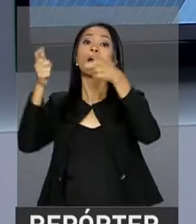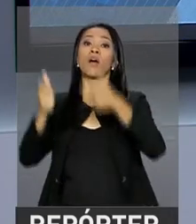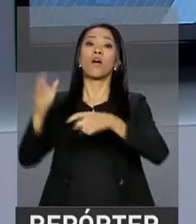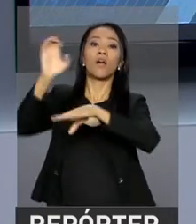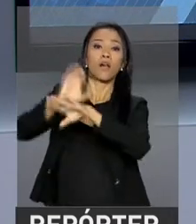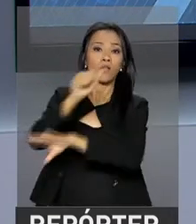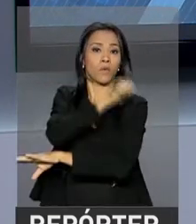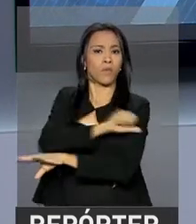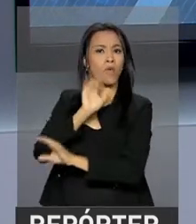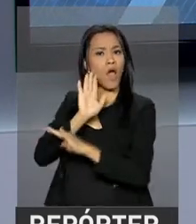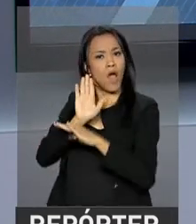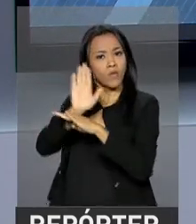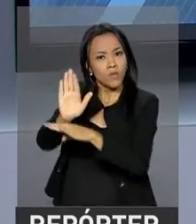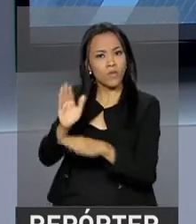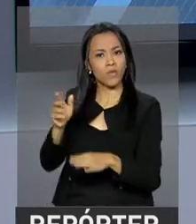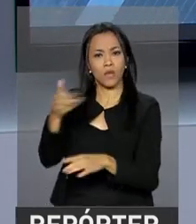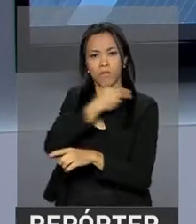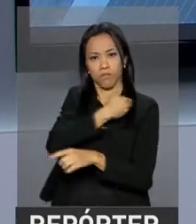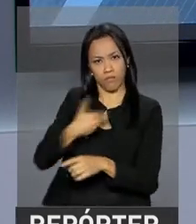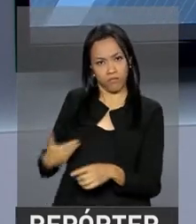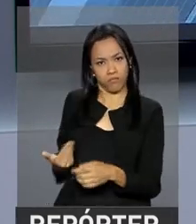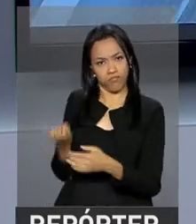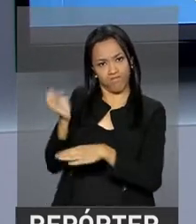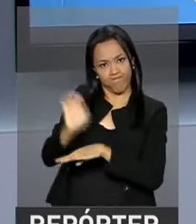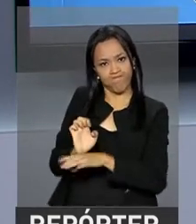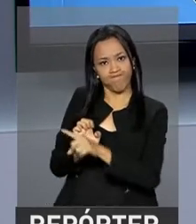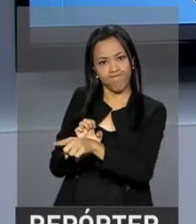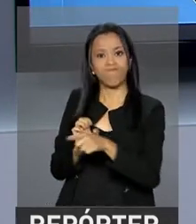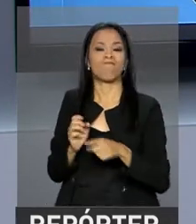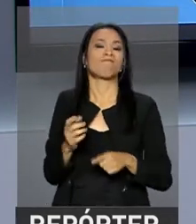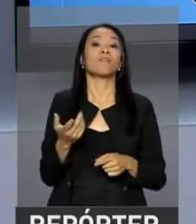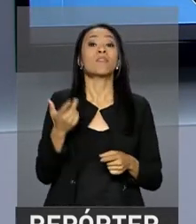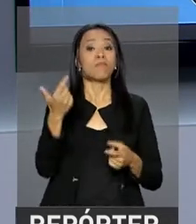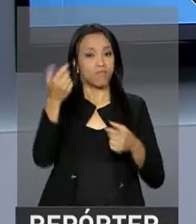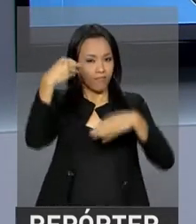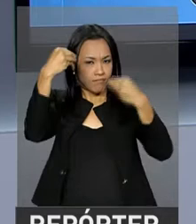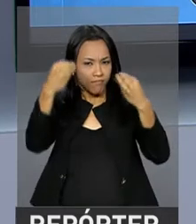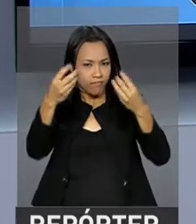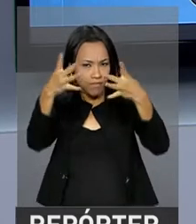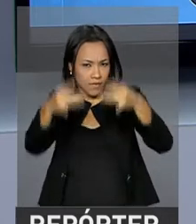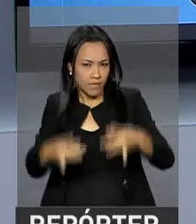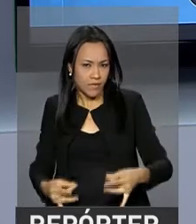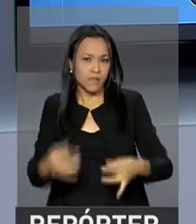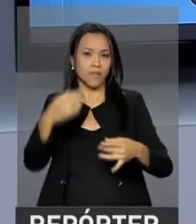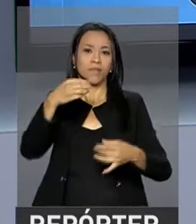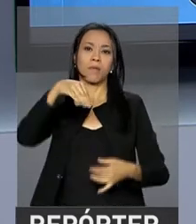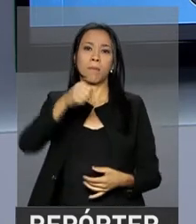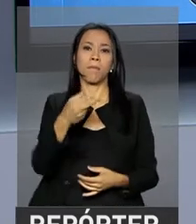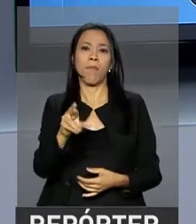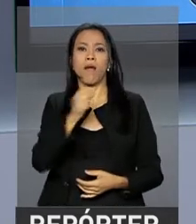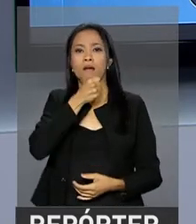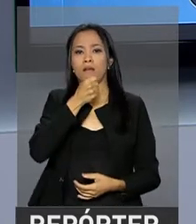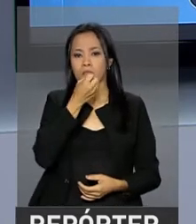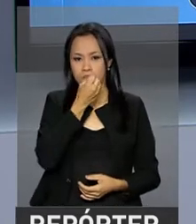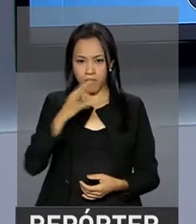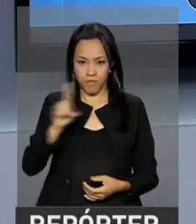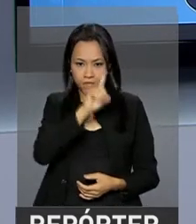no patrulhamento do Estado. A repórter Mara Kenup traz as informações para a gente ao vivo do Palácio do Planalto. Mara, bom dia mais uma vez.